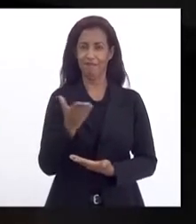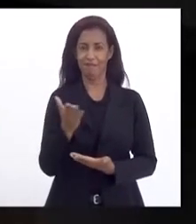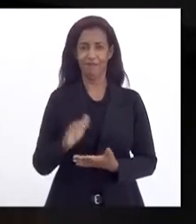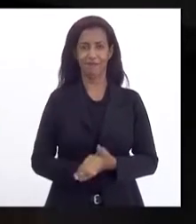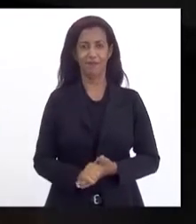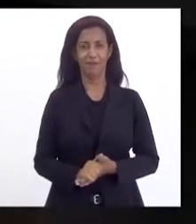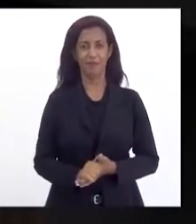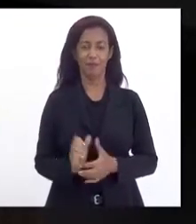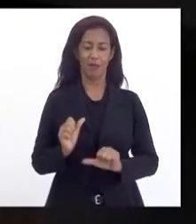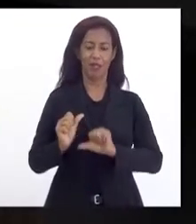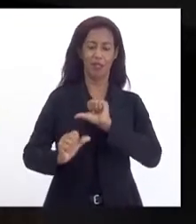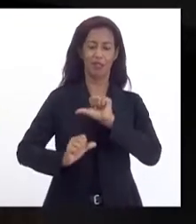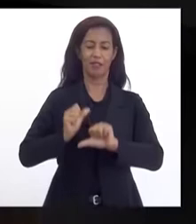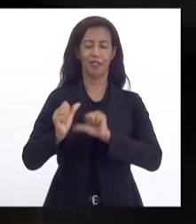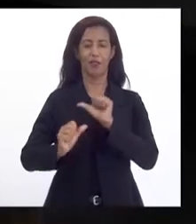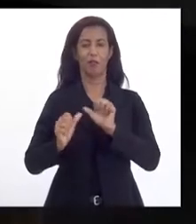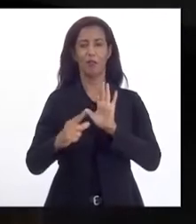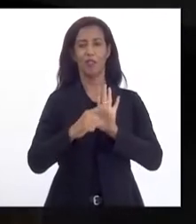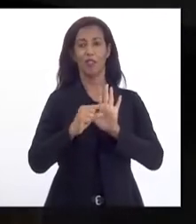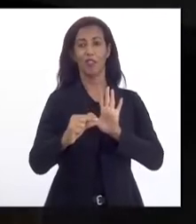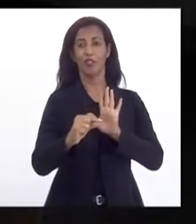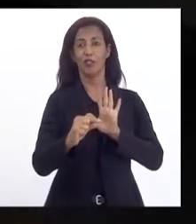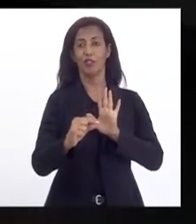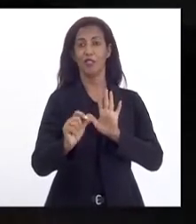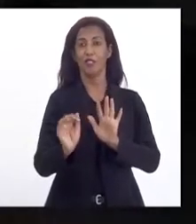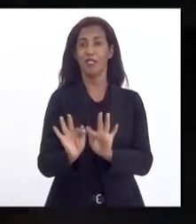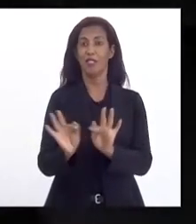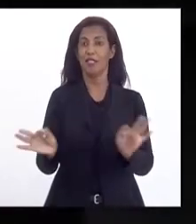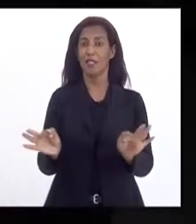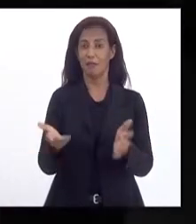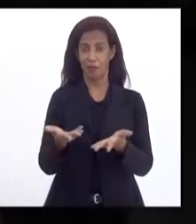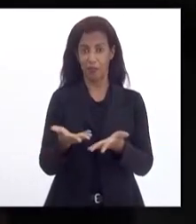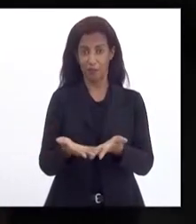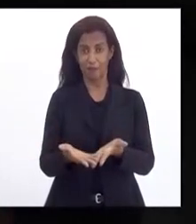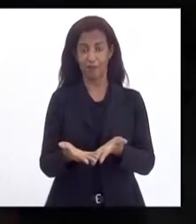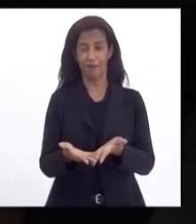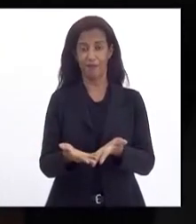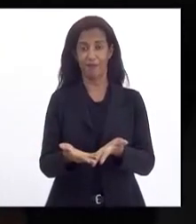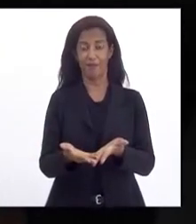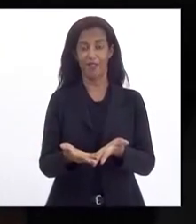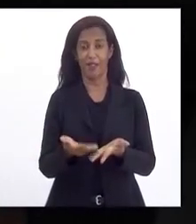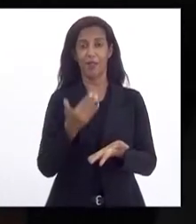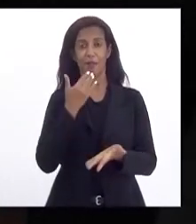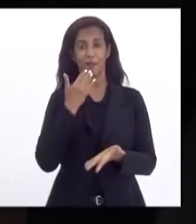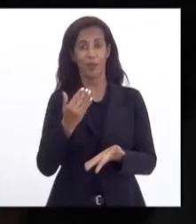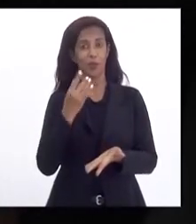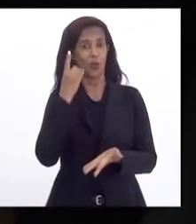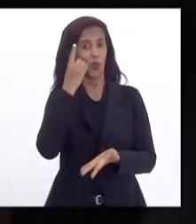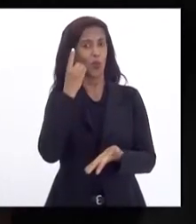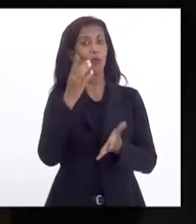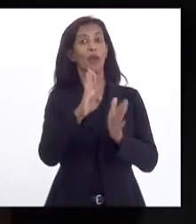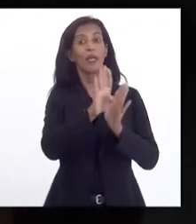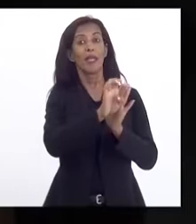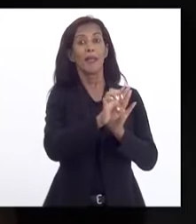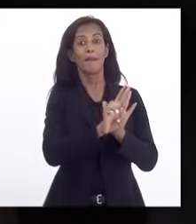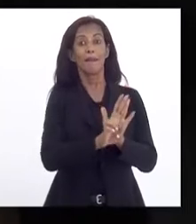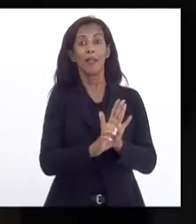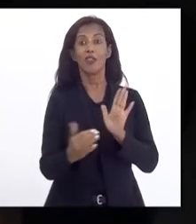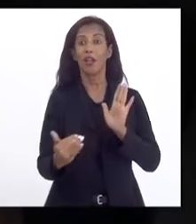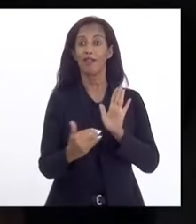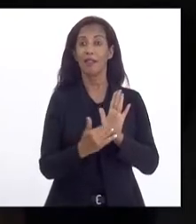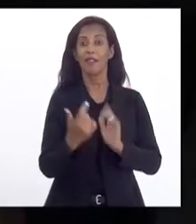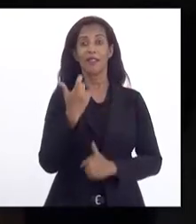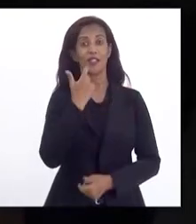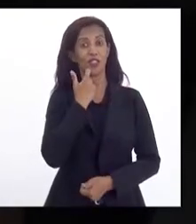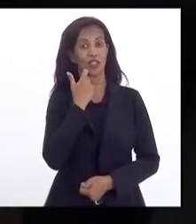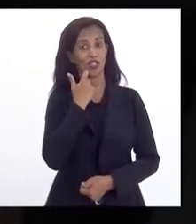pela transformação em indicação simples, recomendando que o deputado emende até